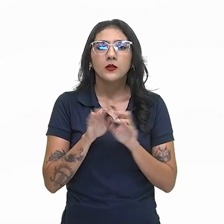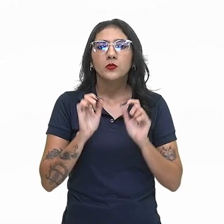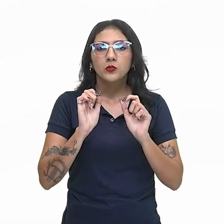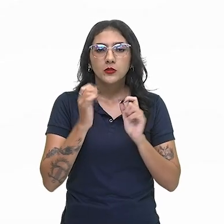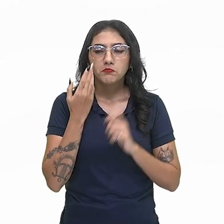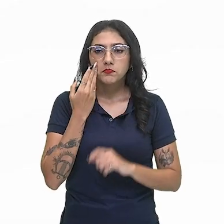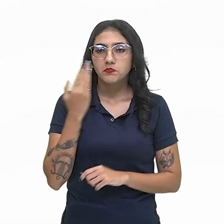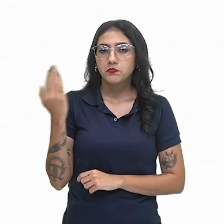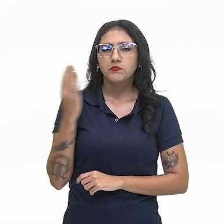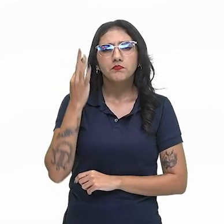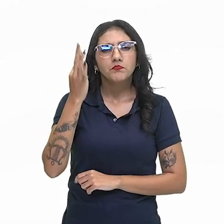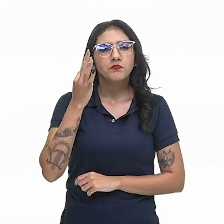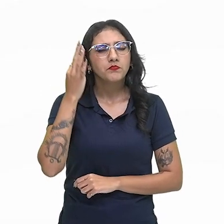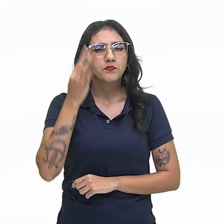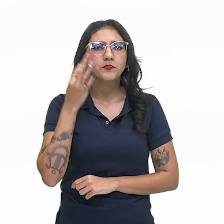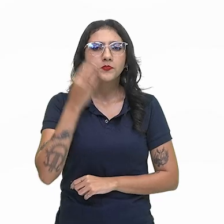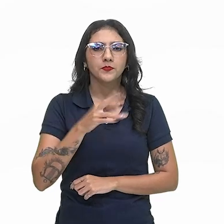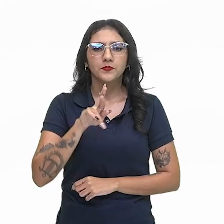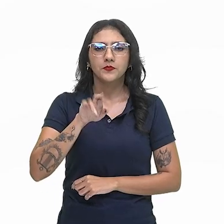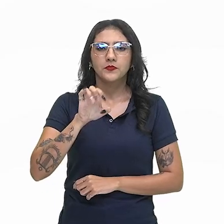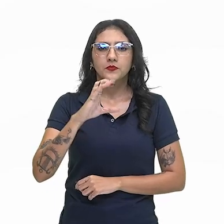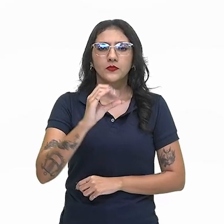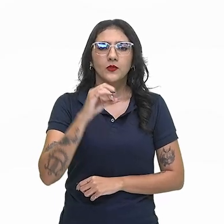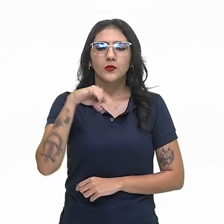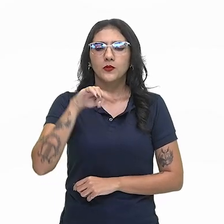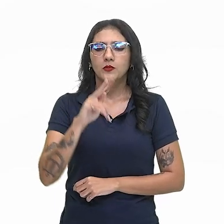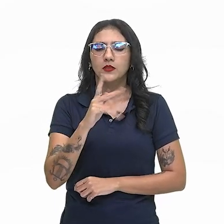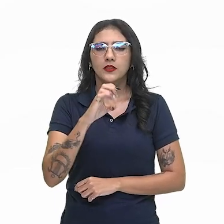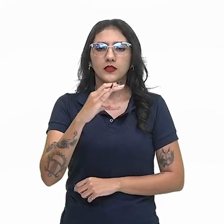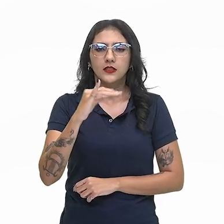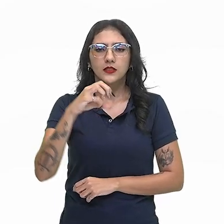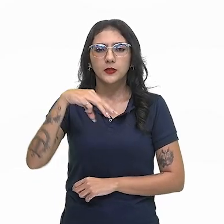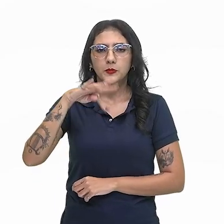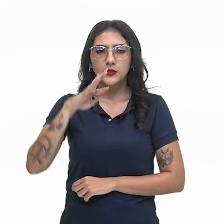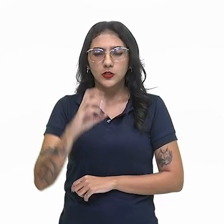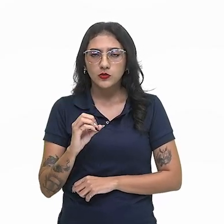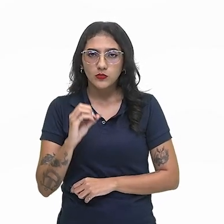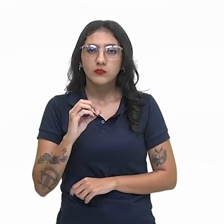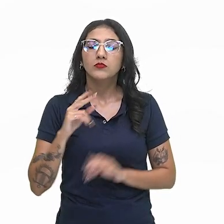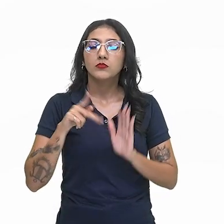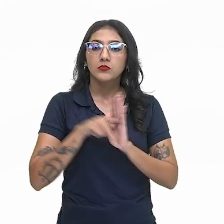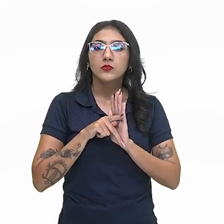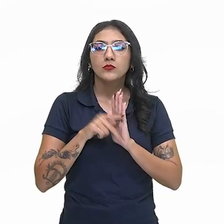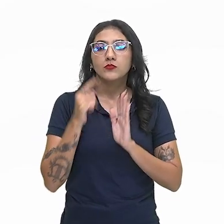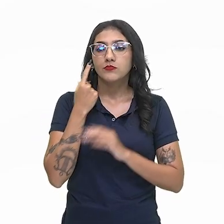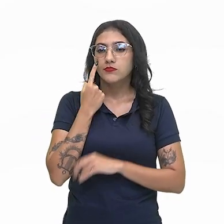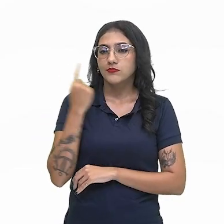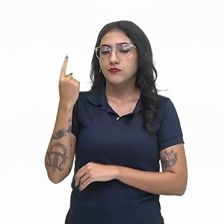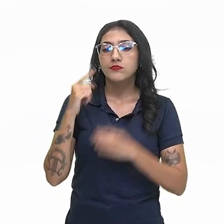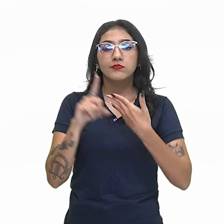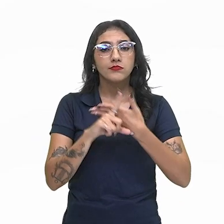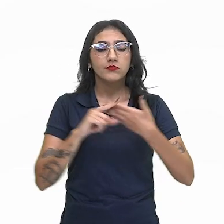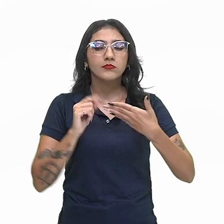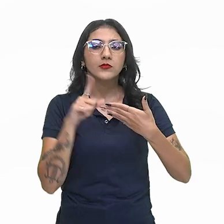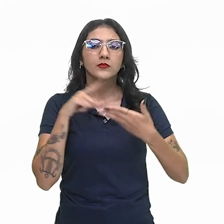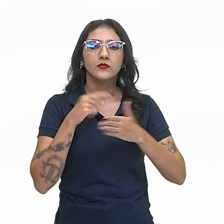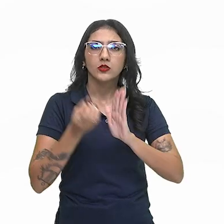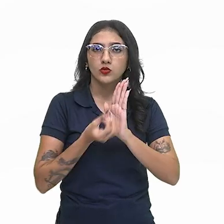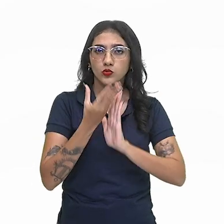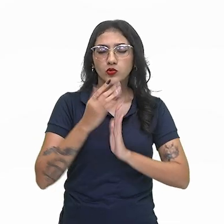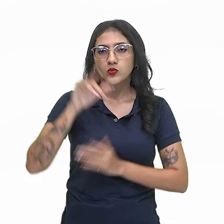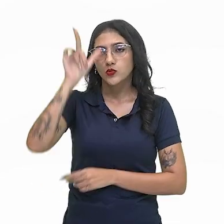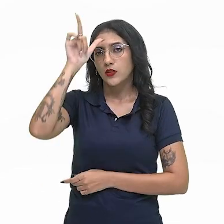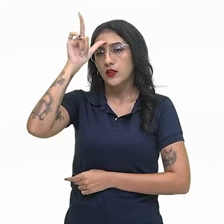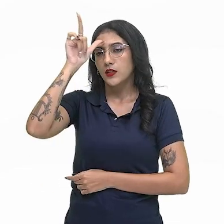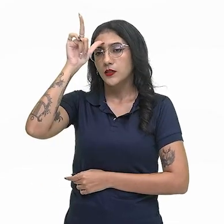teoria do reconhecimento. A teoria do reconhecimento de Axel Honneth surgiu na Alemanha sob a influência